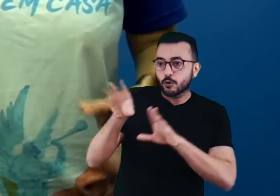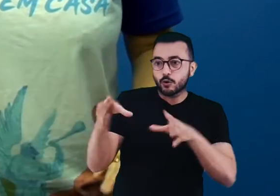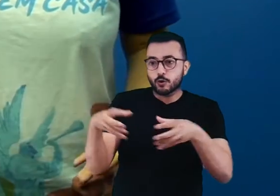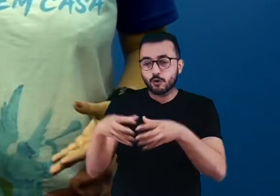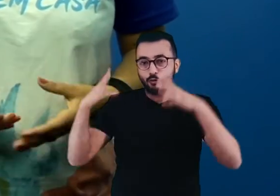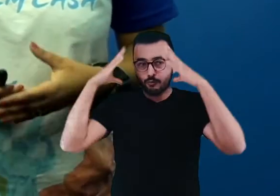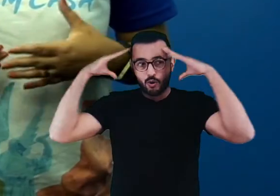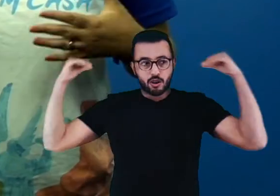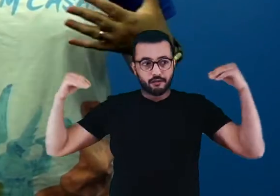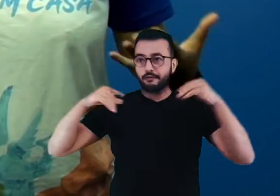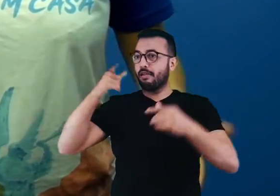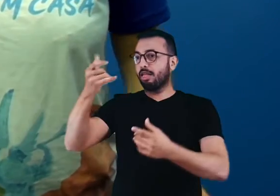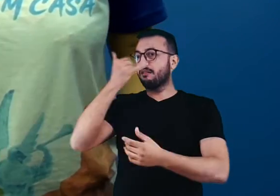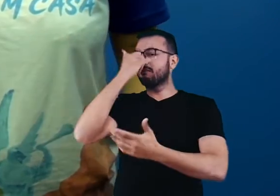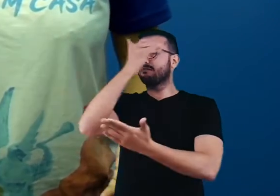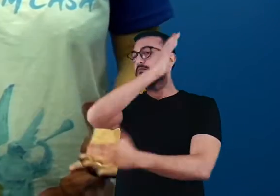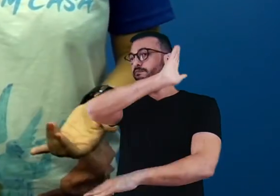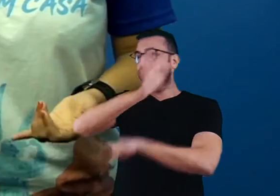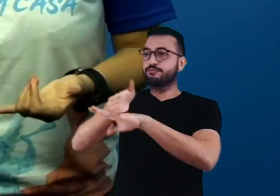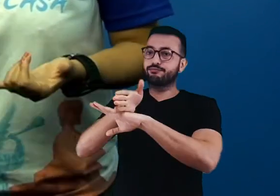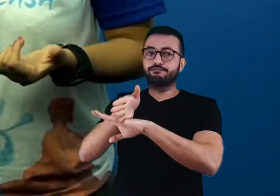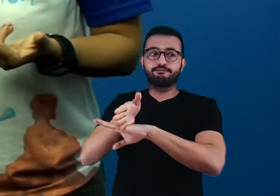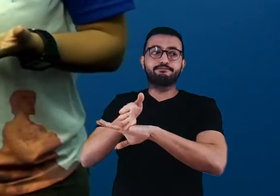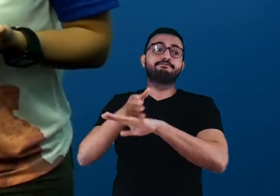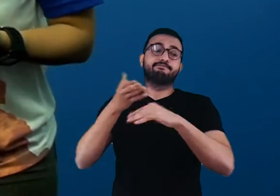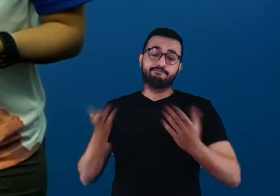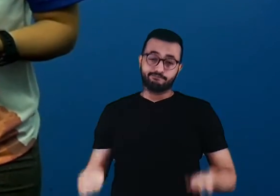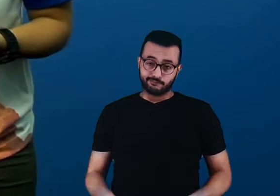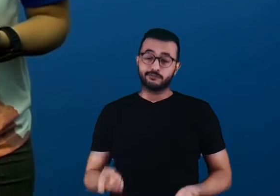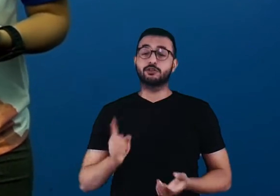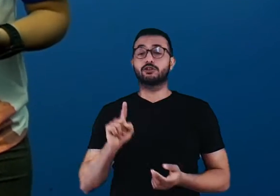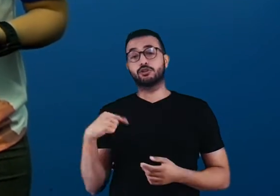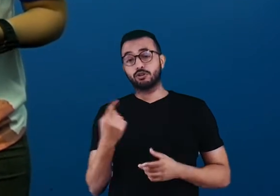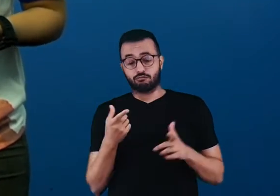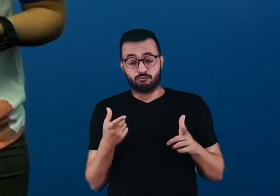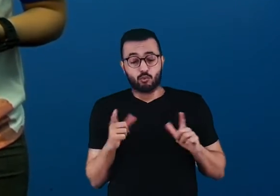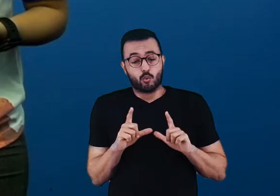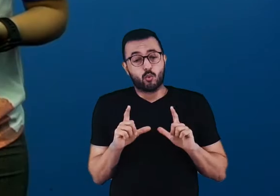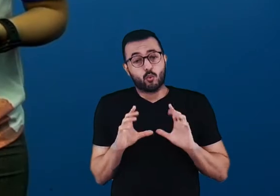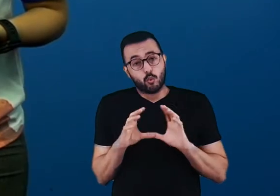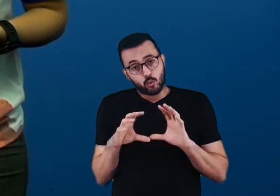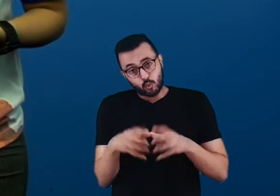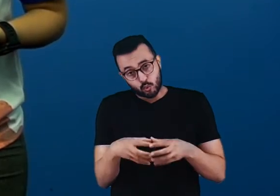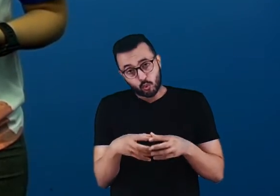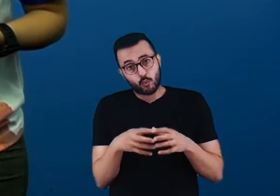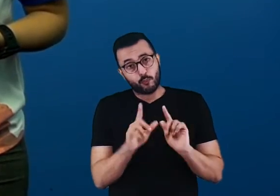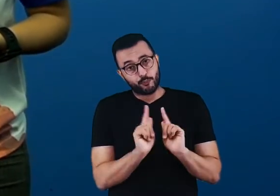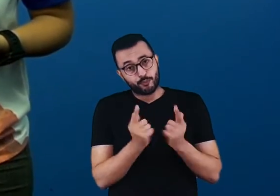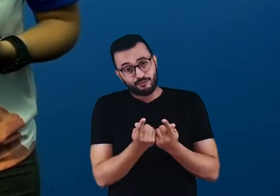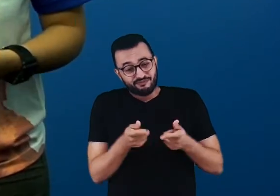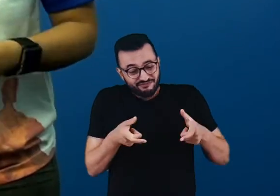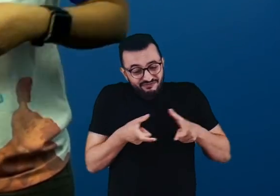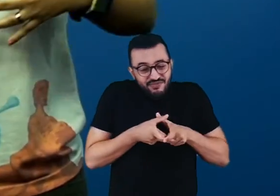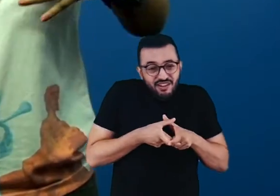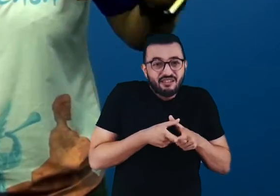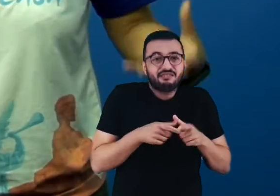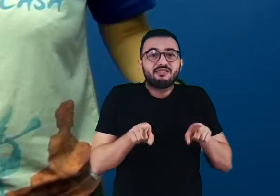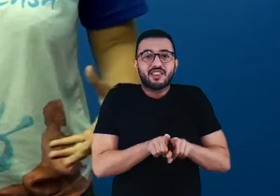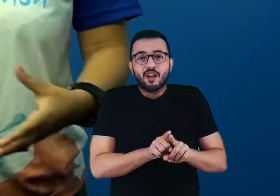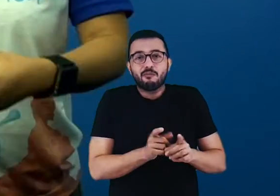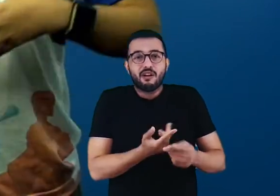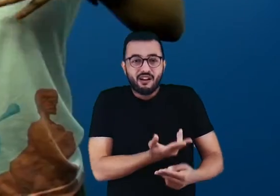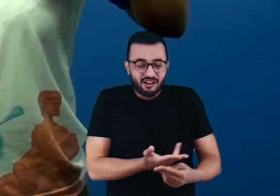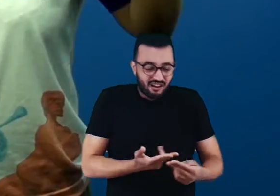tropas holandesas. Comentei com vocês que nós éramos em menor número, nossas armas eram basicamente artesanais, enquanto